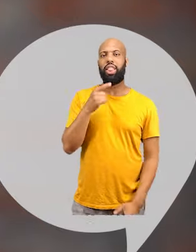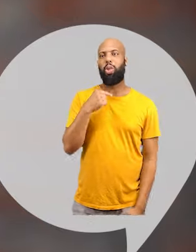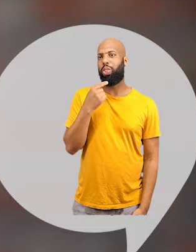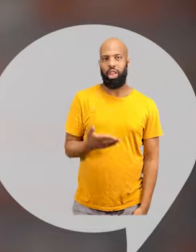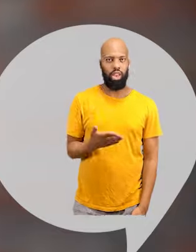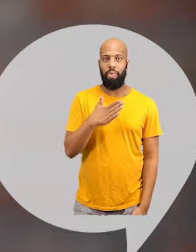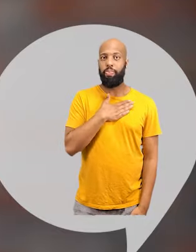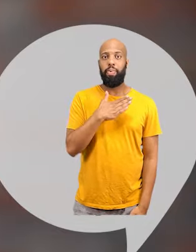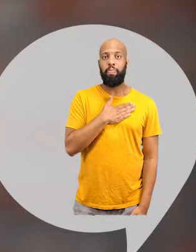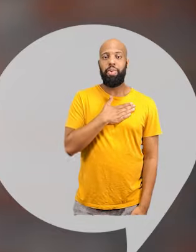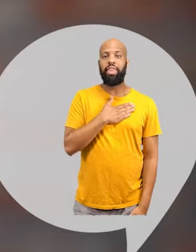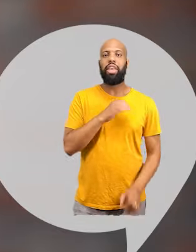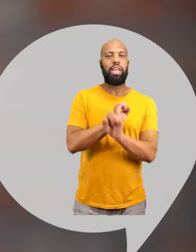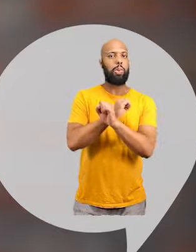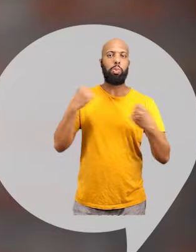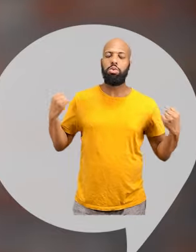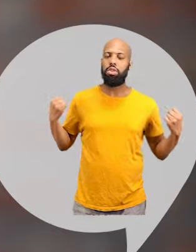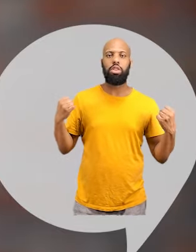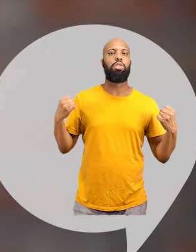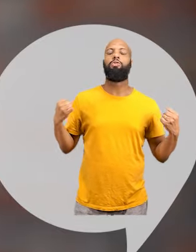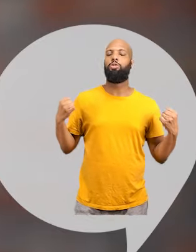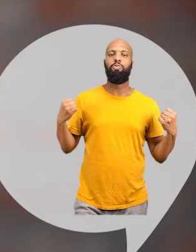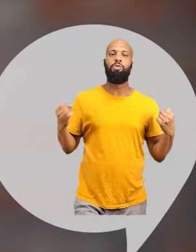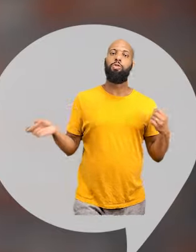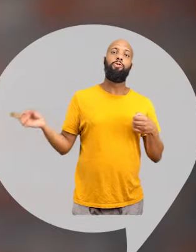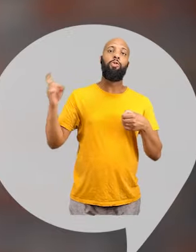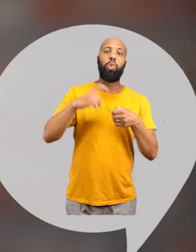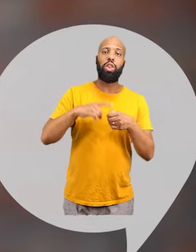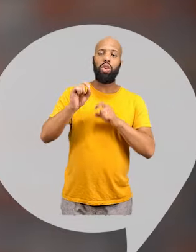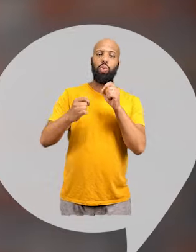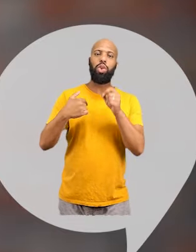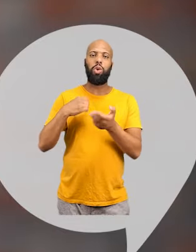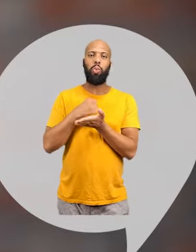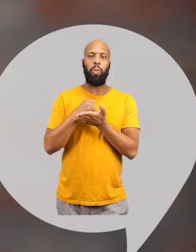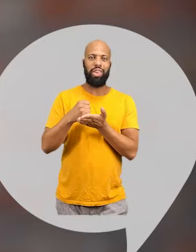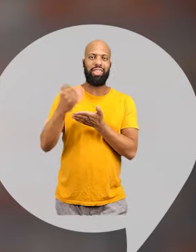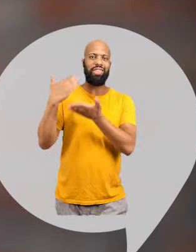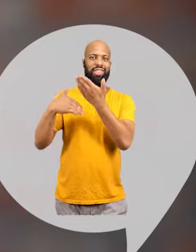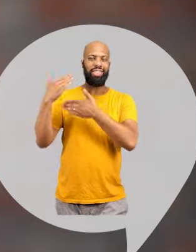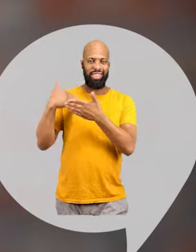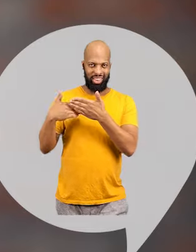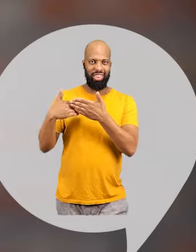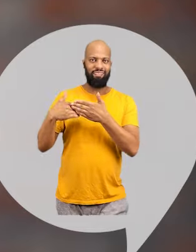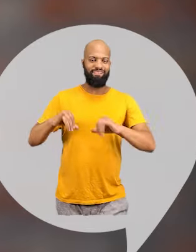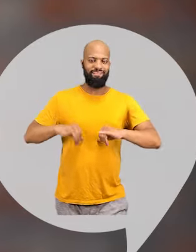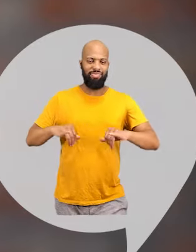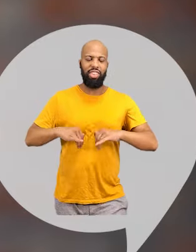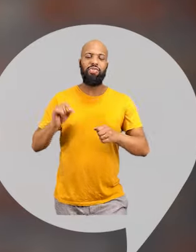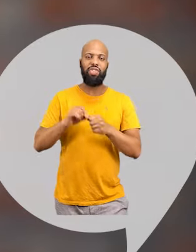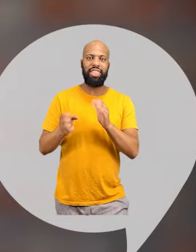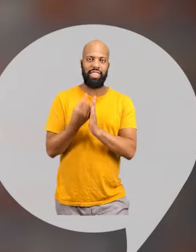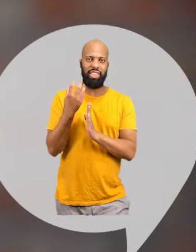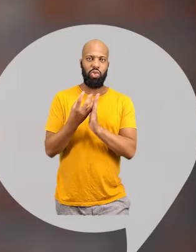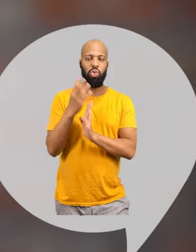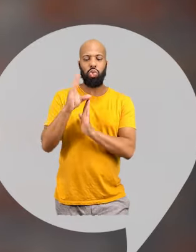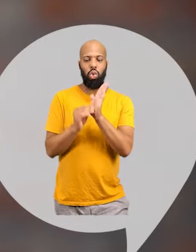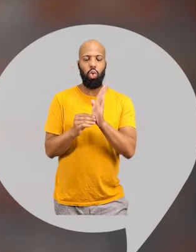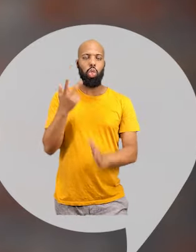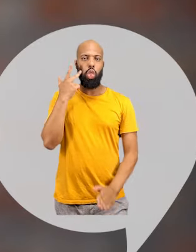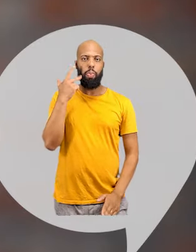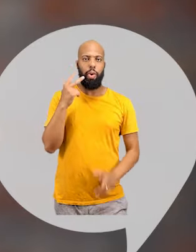para mim era impossível voltado que eu passei a fazer conteúdos normais como eu fazia